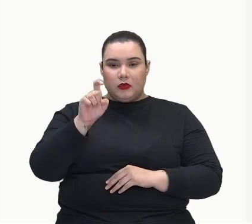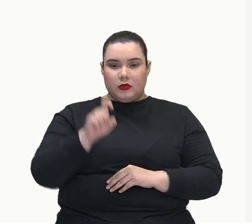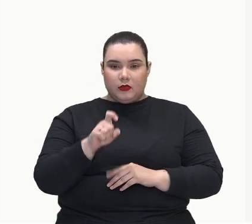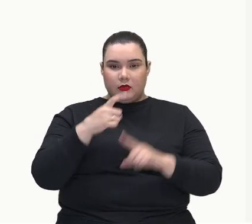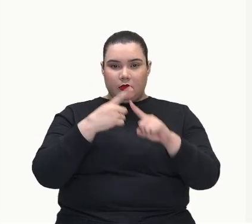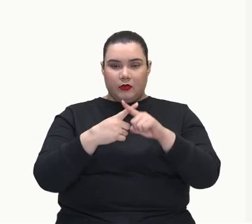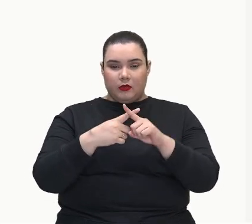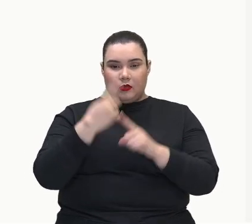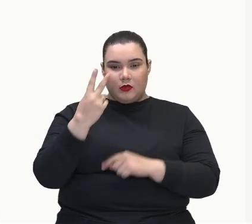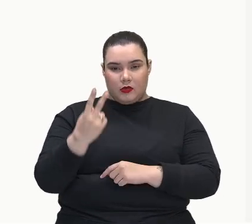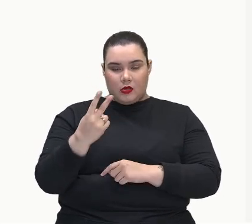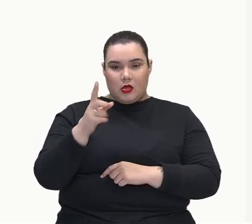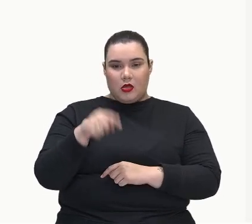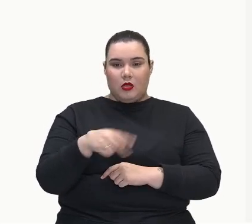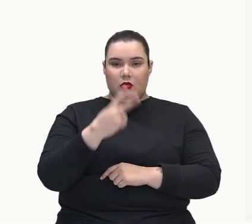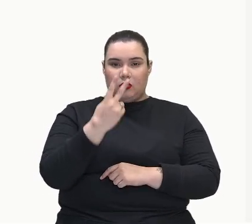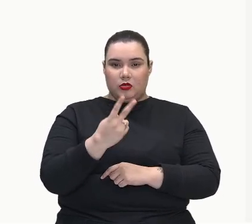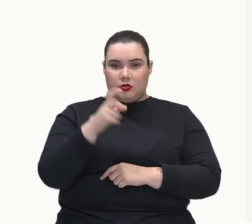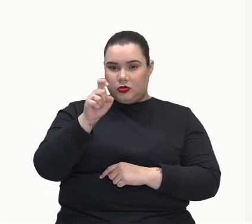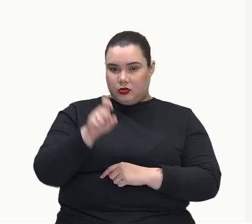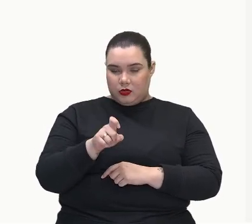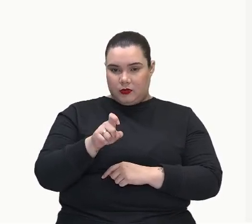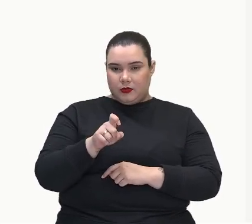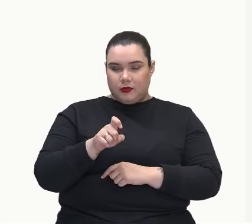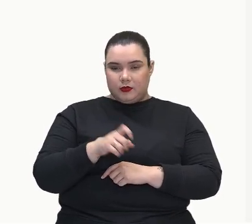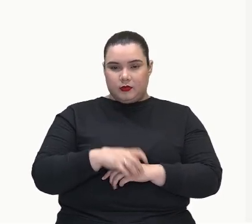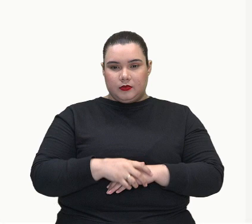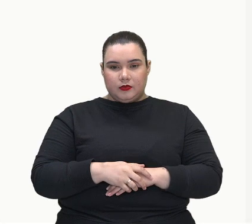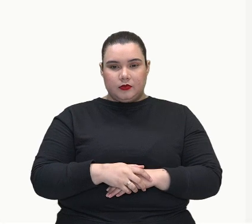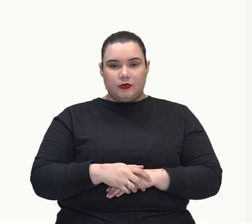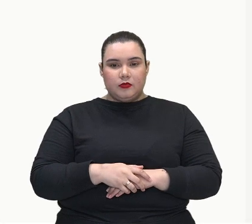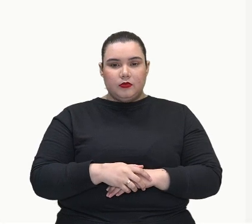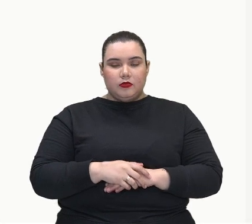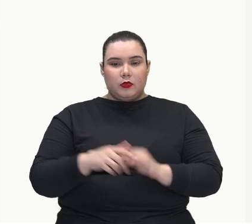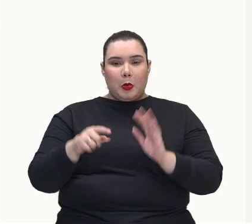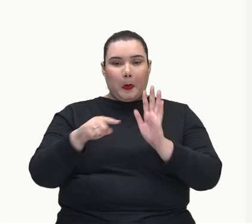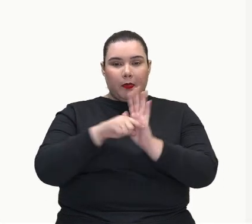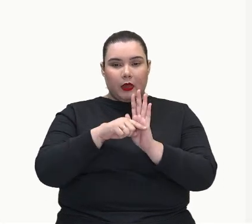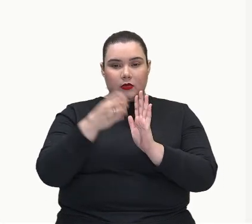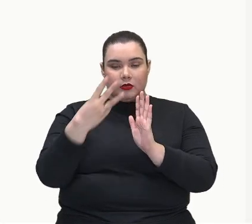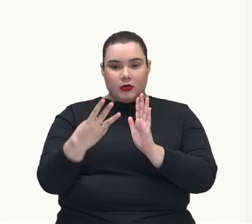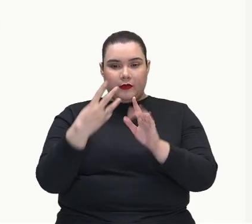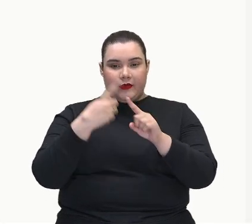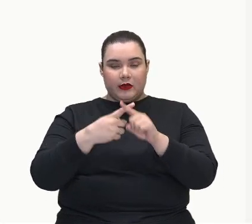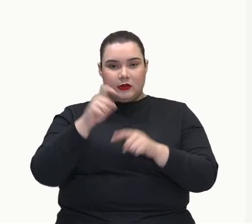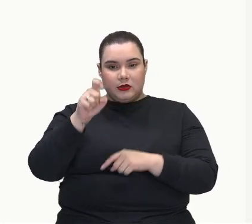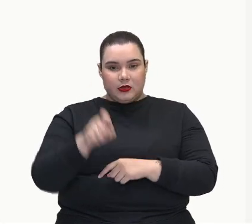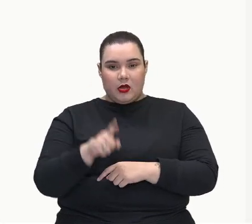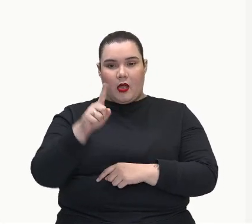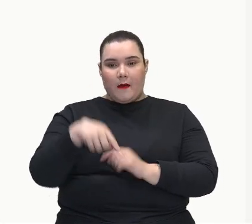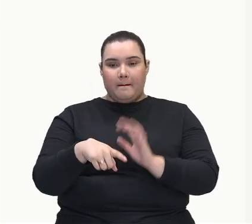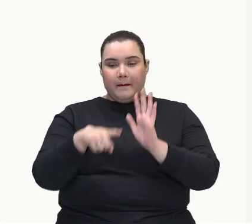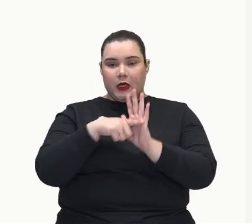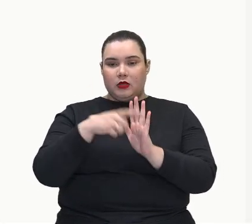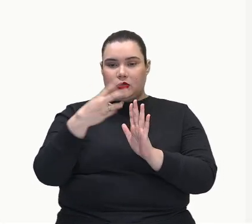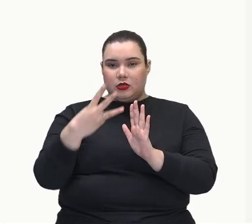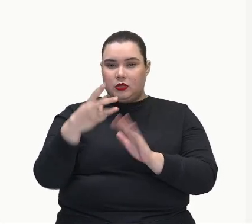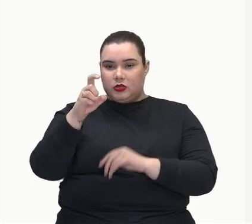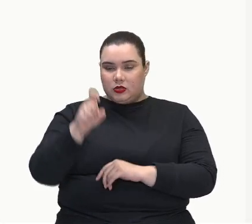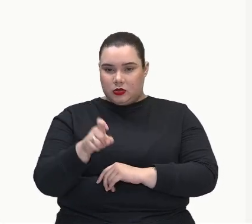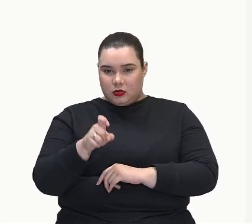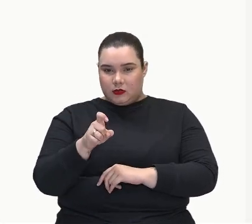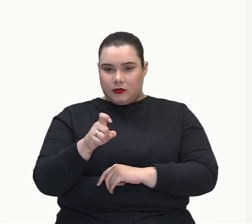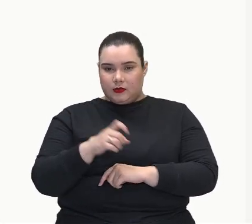X vezes 2 é 2x. Menos 3 vezes x, menos